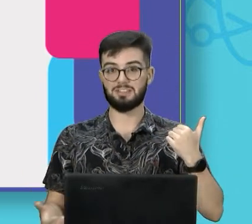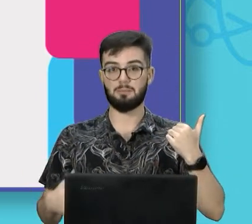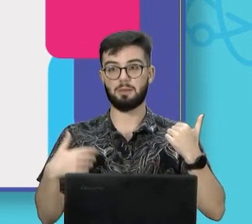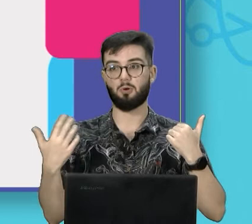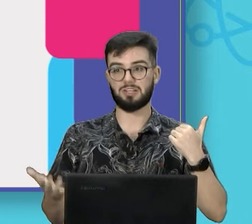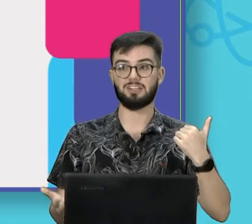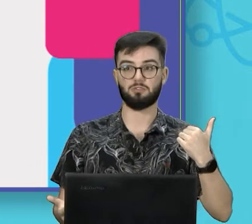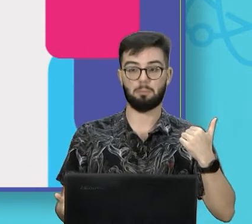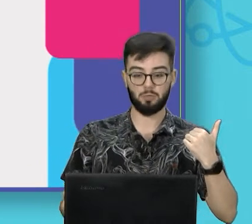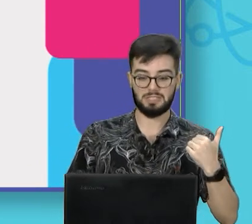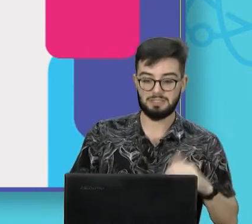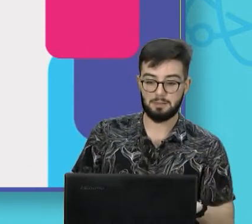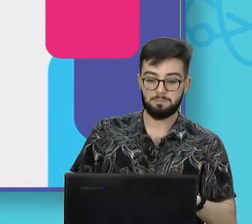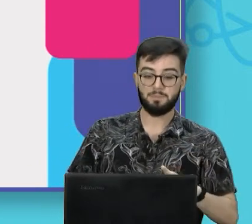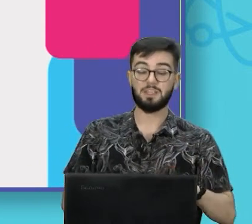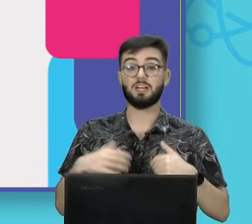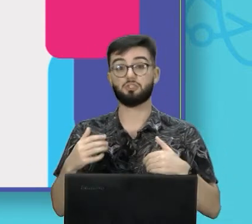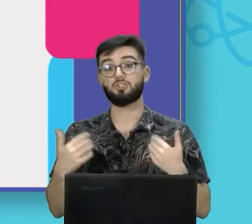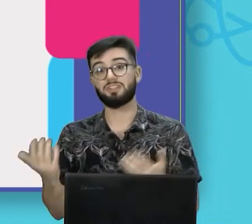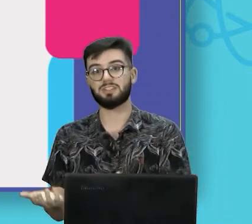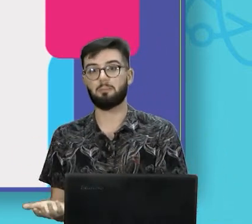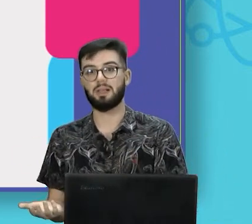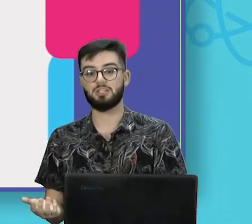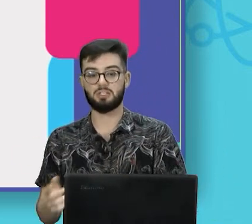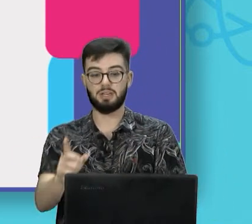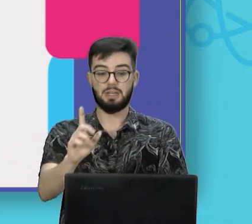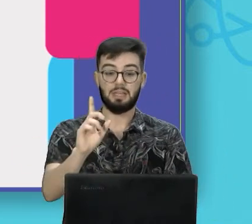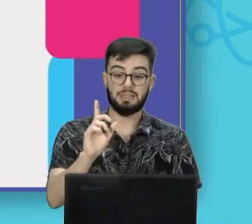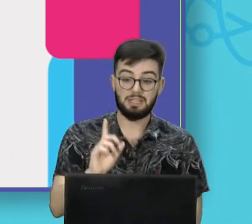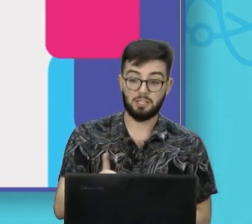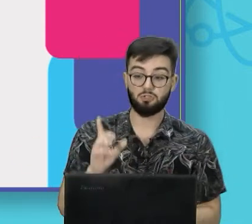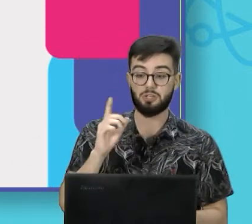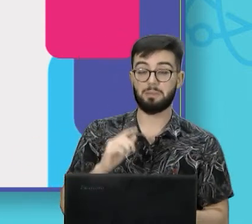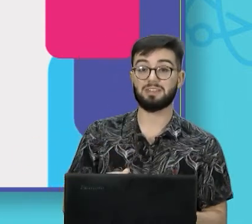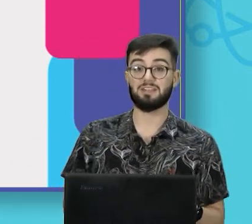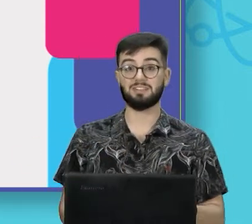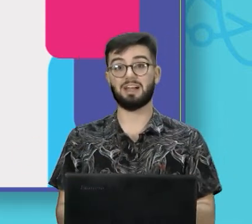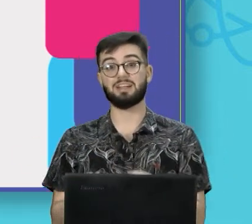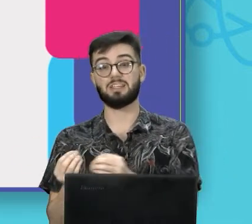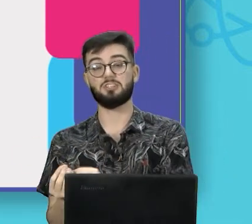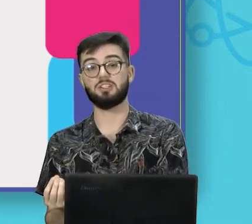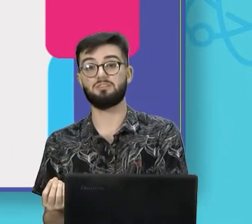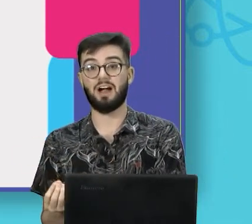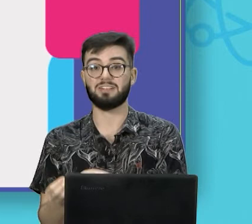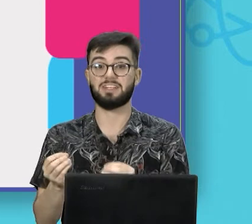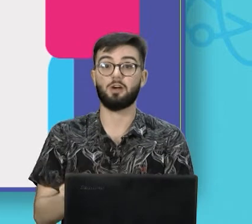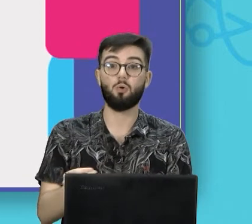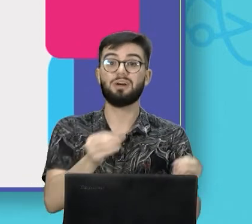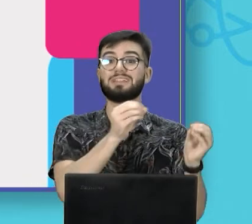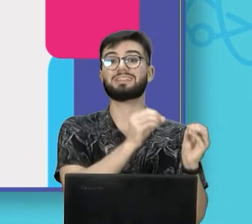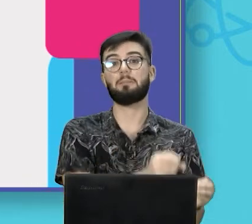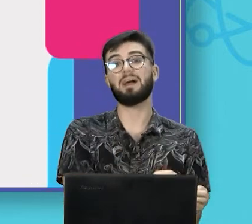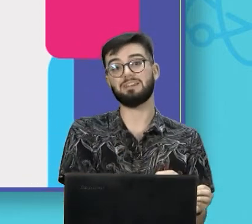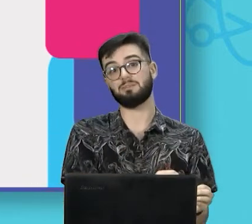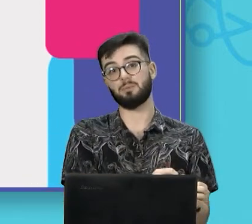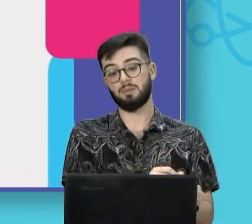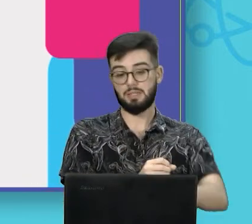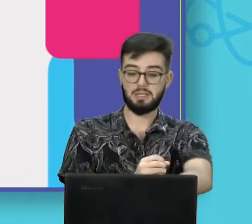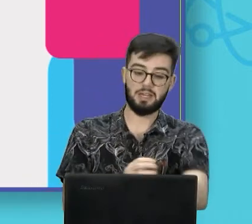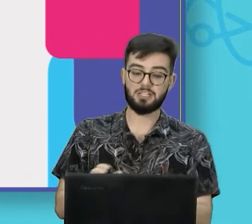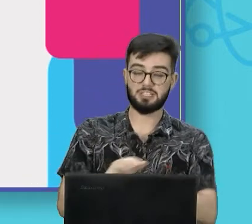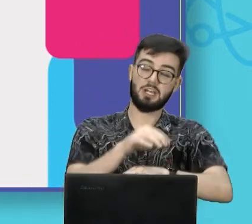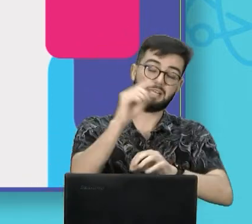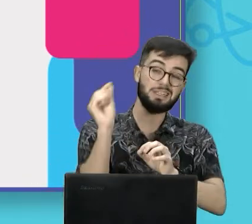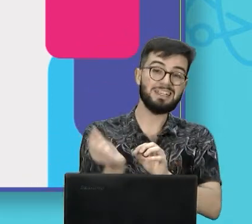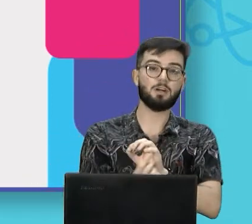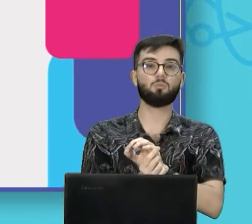demanda dos tenentes né pela moralização da política e da Justiça Trabalhista ligado Justamente a essa característica de vagas que era o trabalhismo